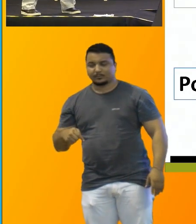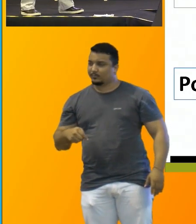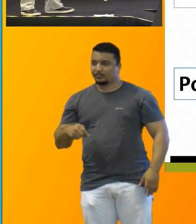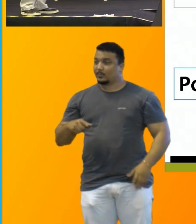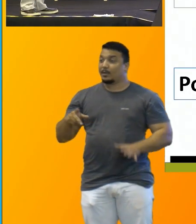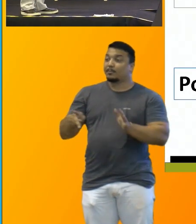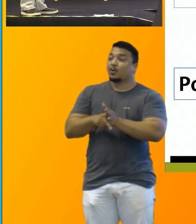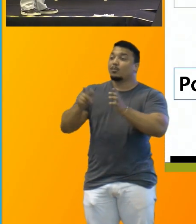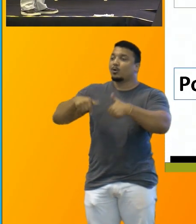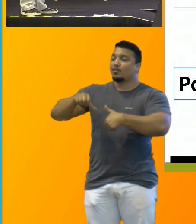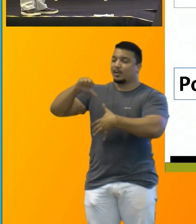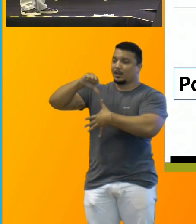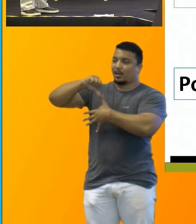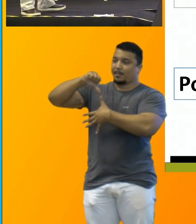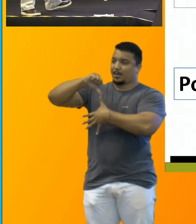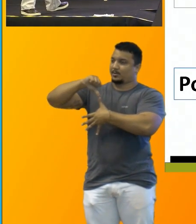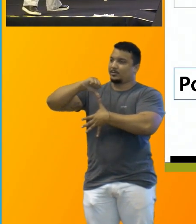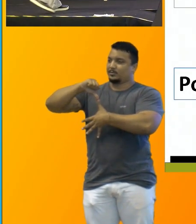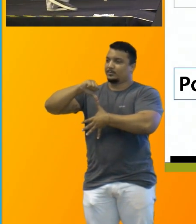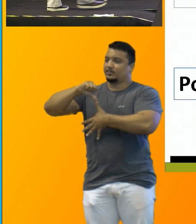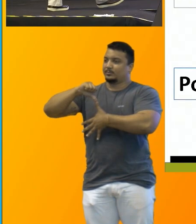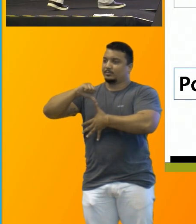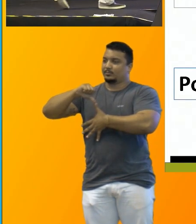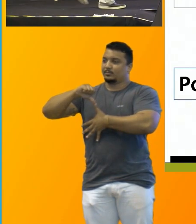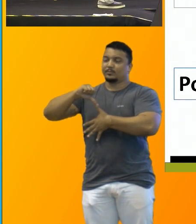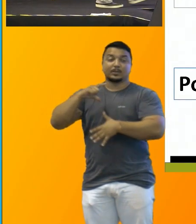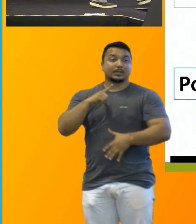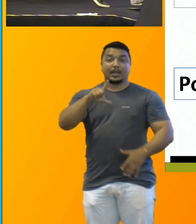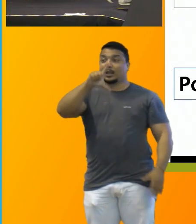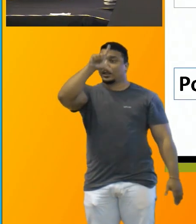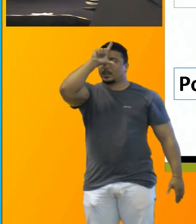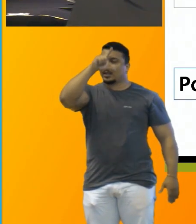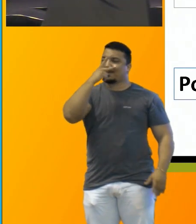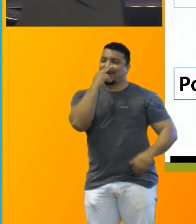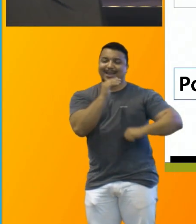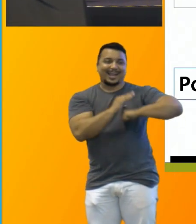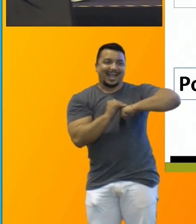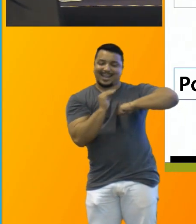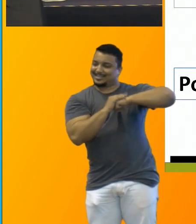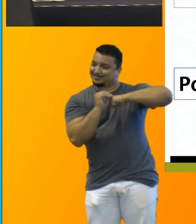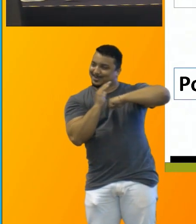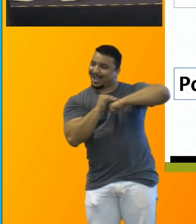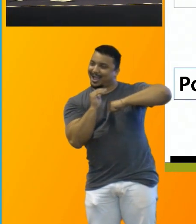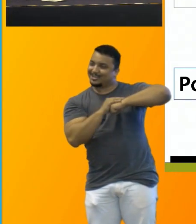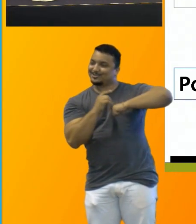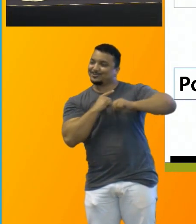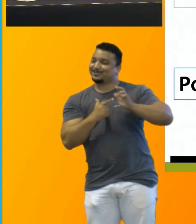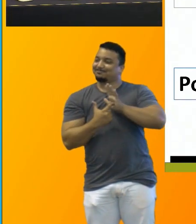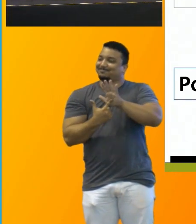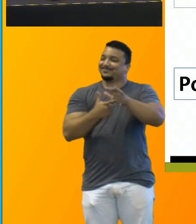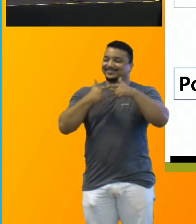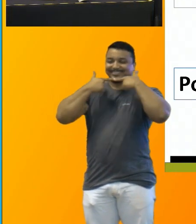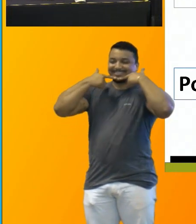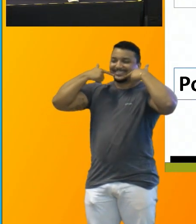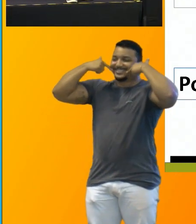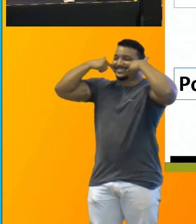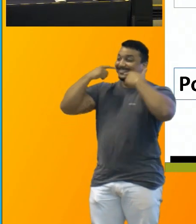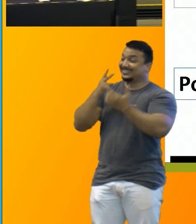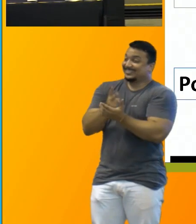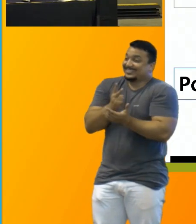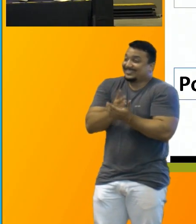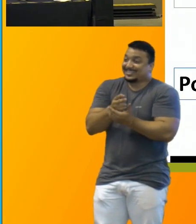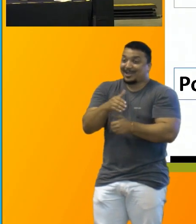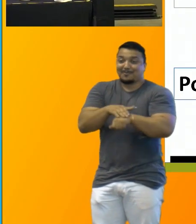é típico da América Latina, onde você tem um líder carismático, apresenta-se normalmente rindo, falando